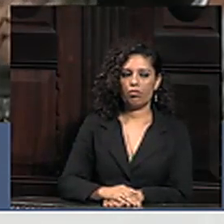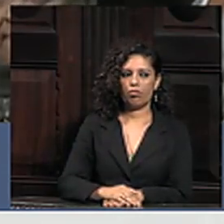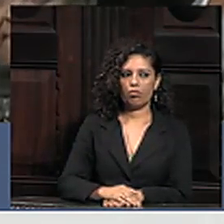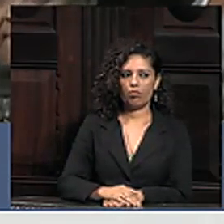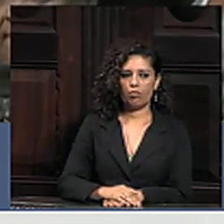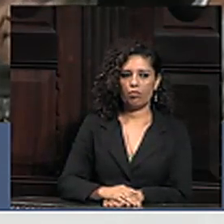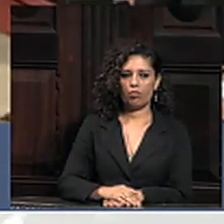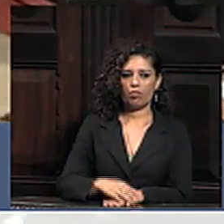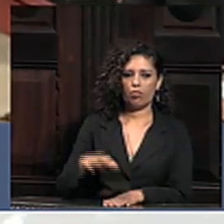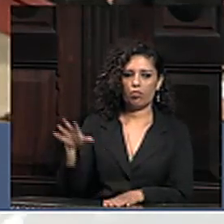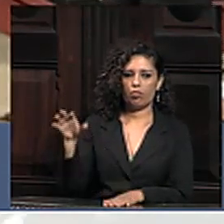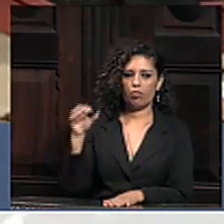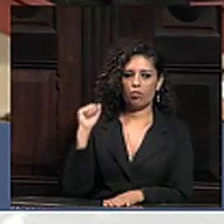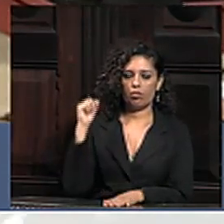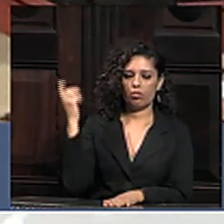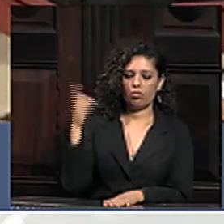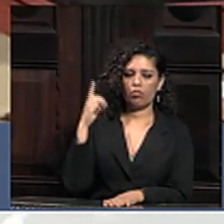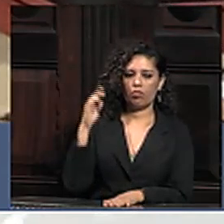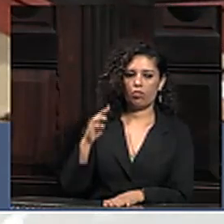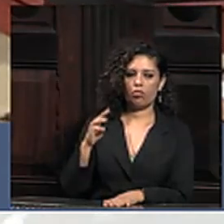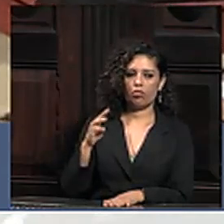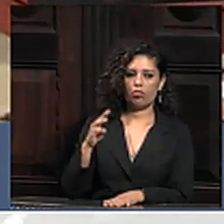Valdec Carneiro.